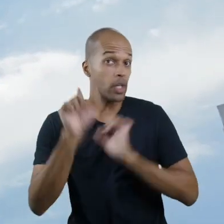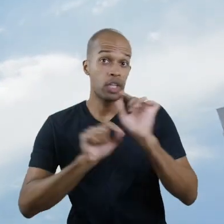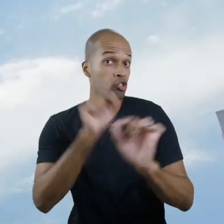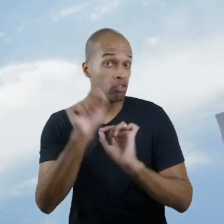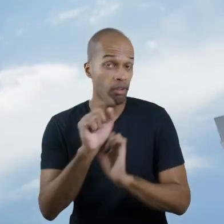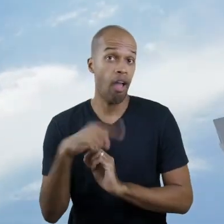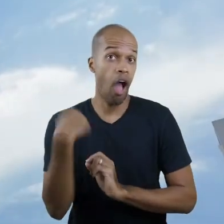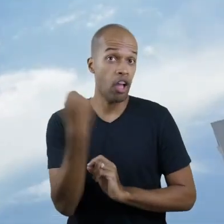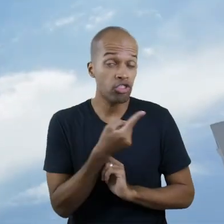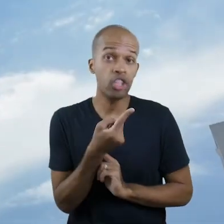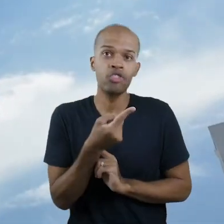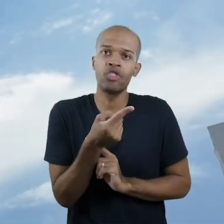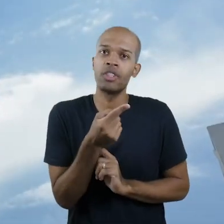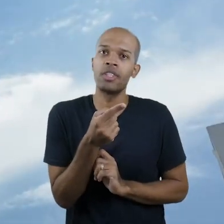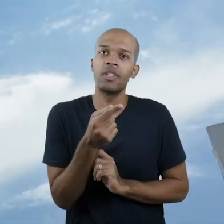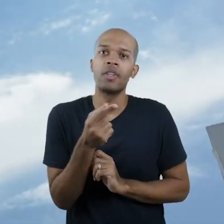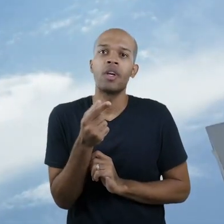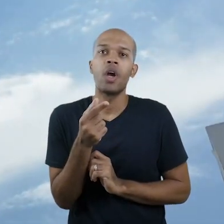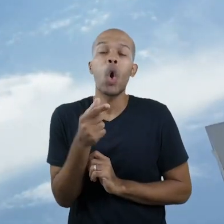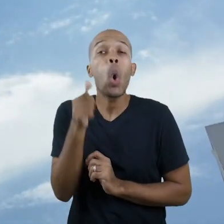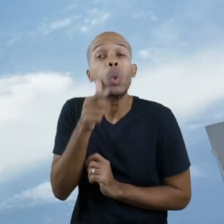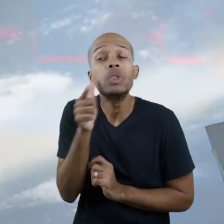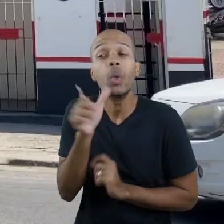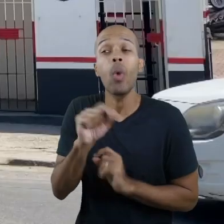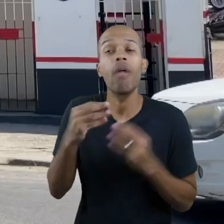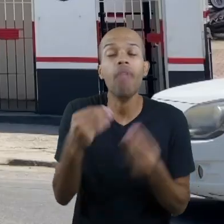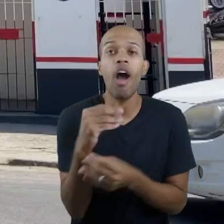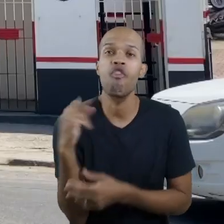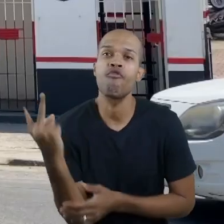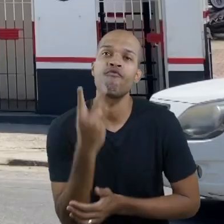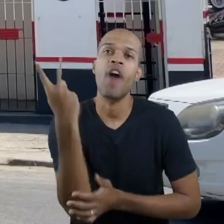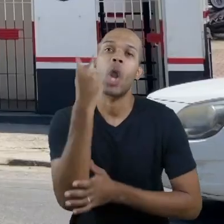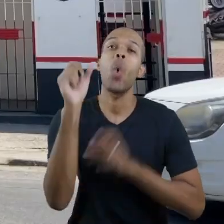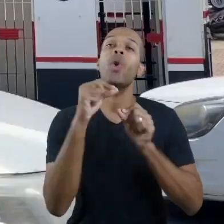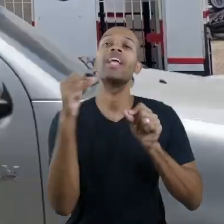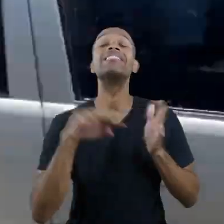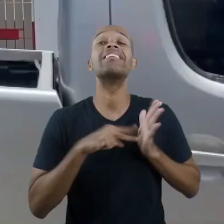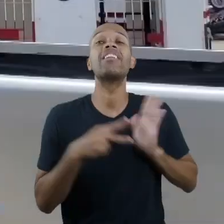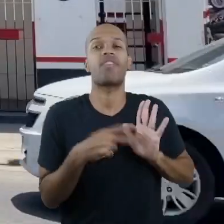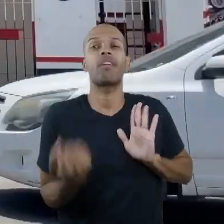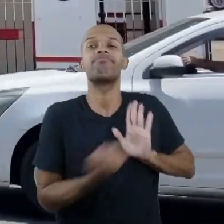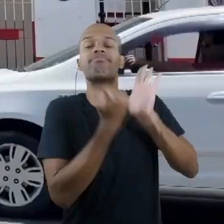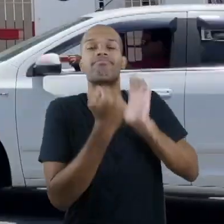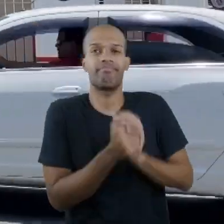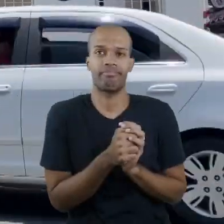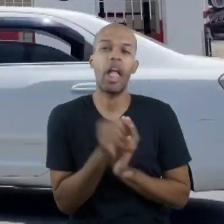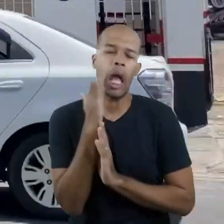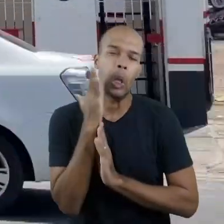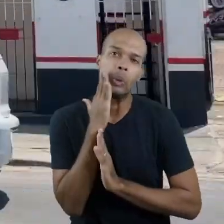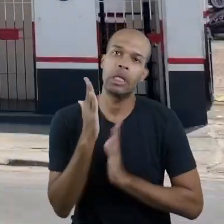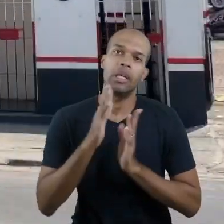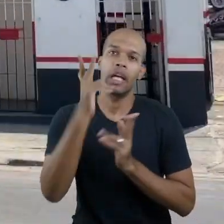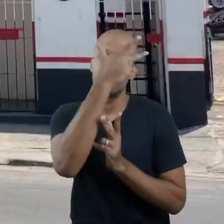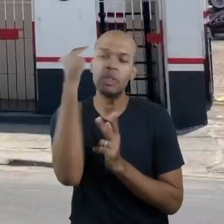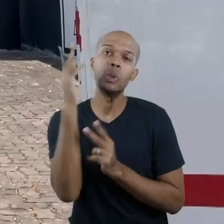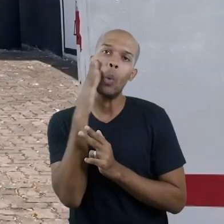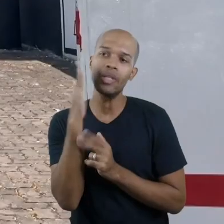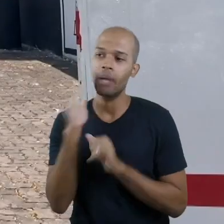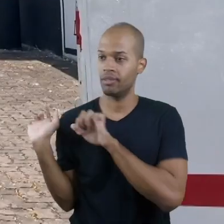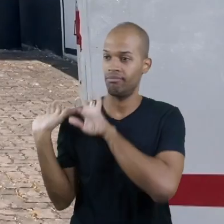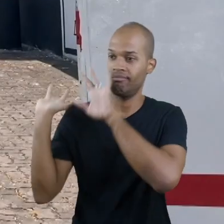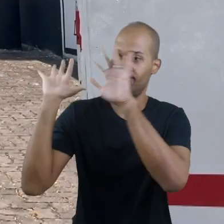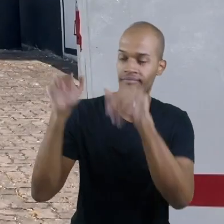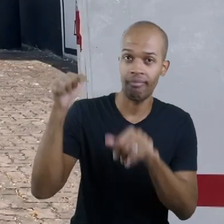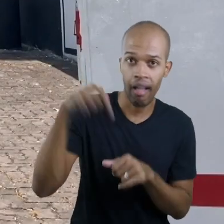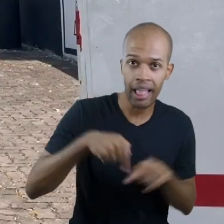importante é a gente conseguir valorizar o simbólico, né? Então eu sei que as pessoas sabem que quando vêm ao